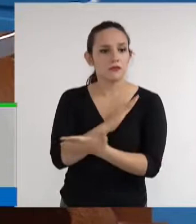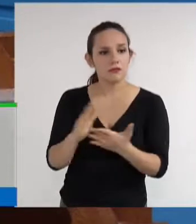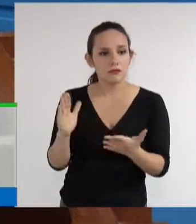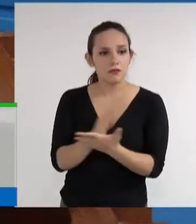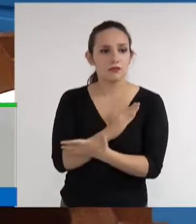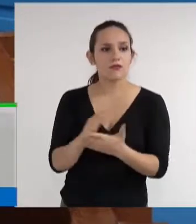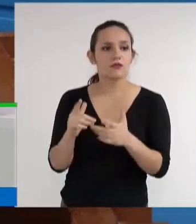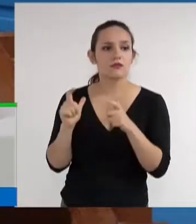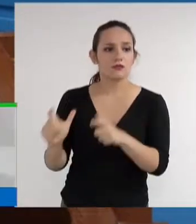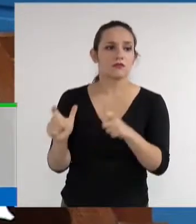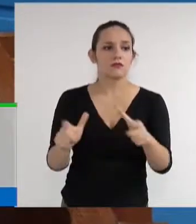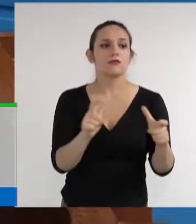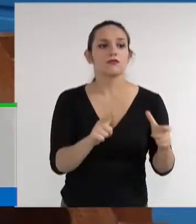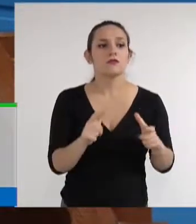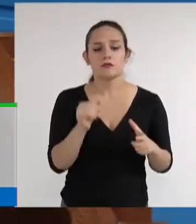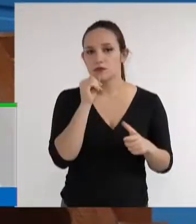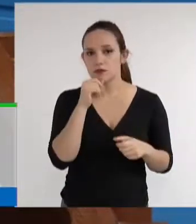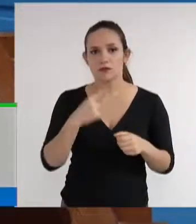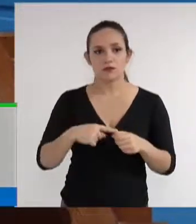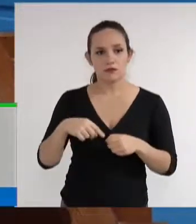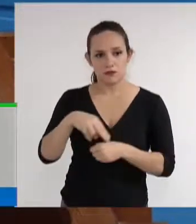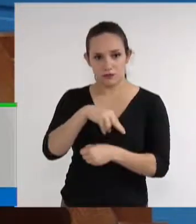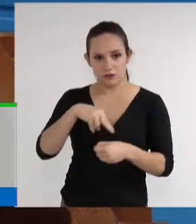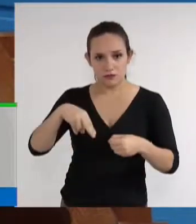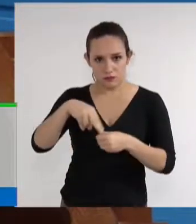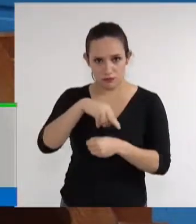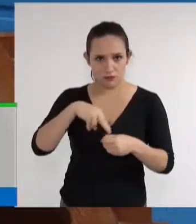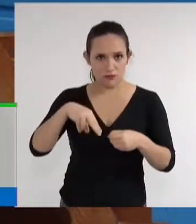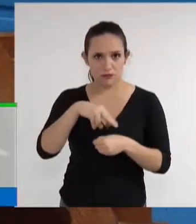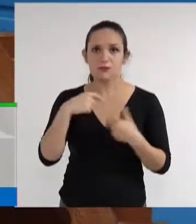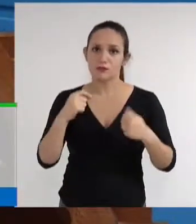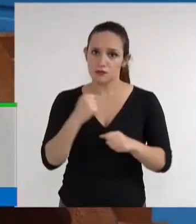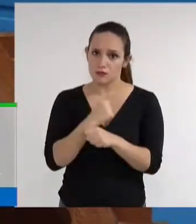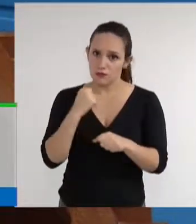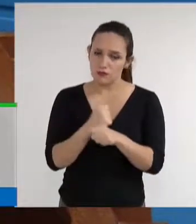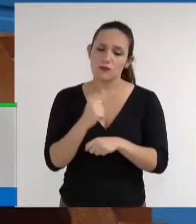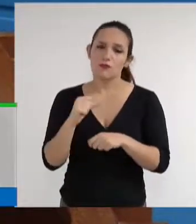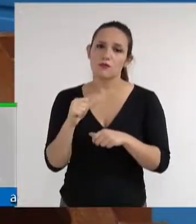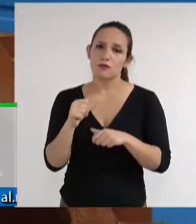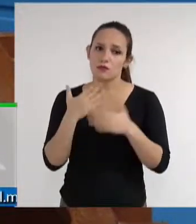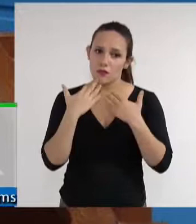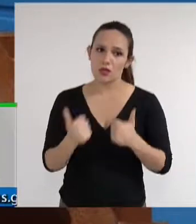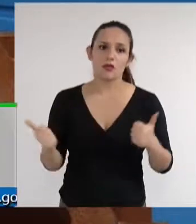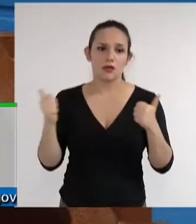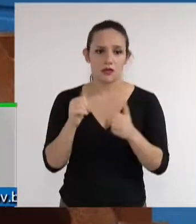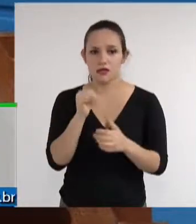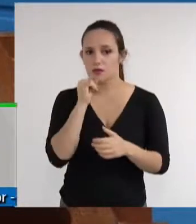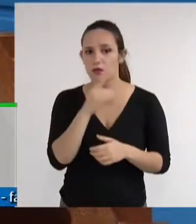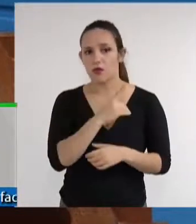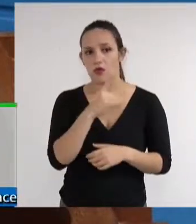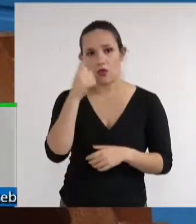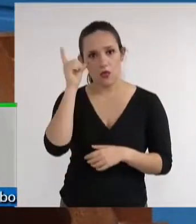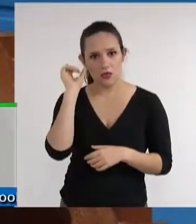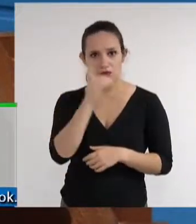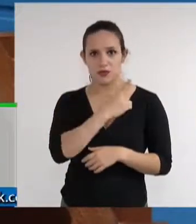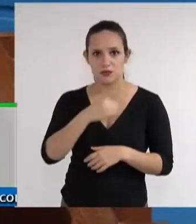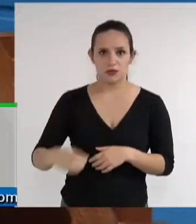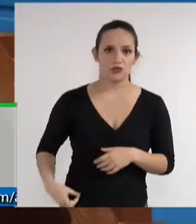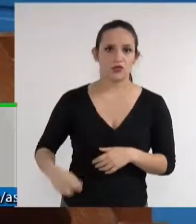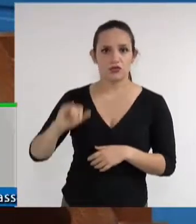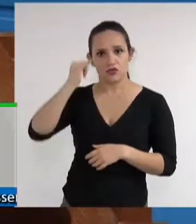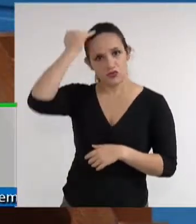e cito aqui, por exemplo, a questão de Nova Alvorada do Sul. E nós não vamos abrir mão disso. O deputado Júnior Mock, ontem, um